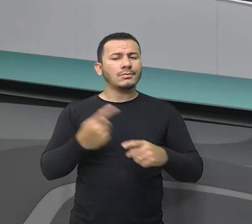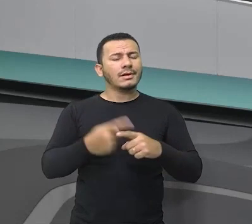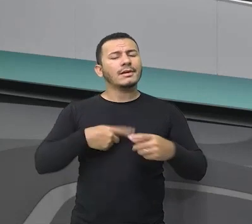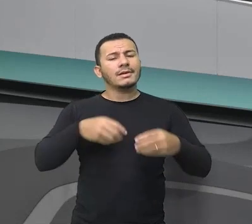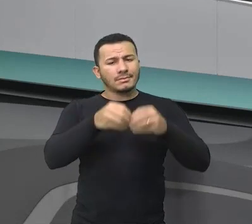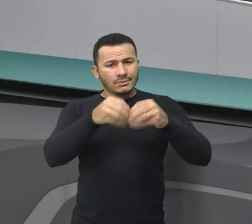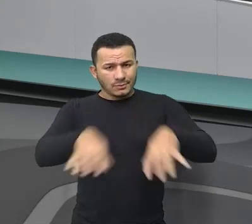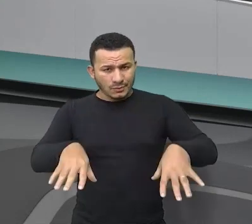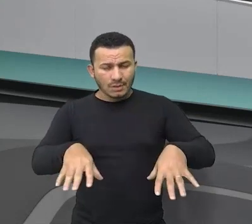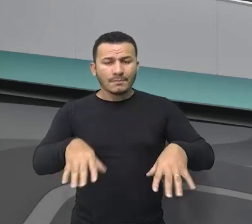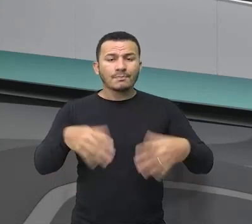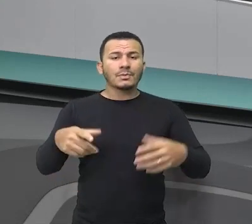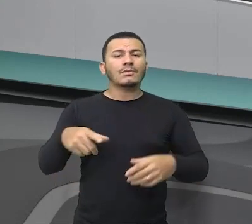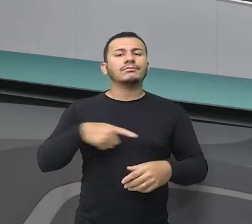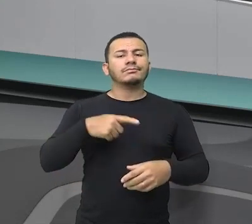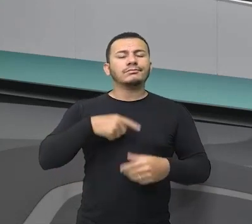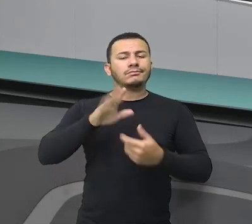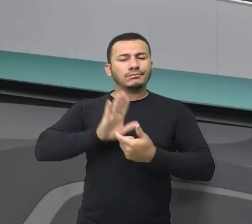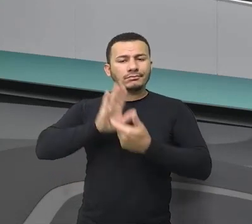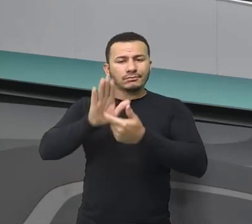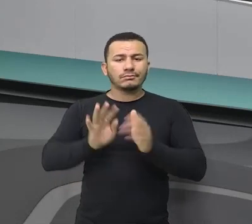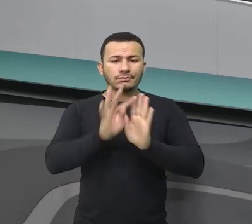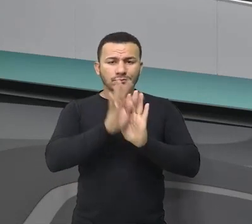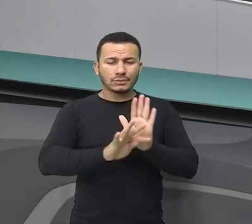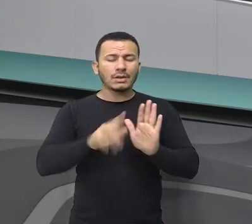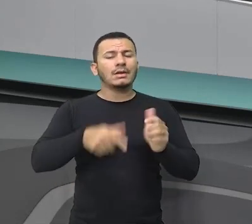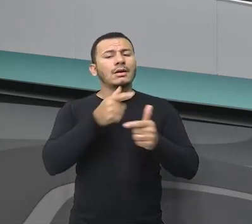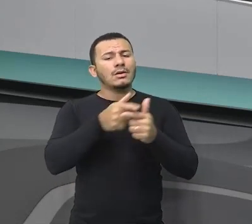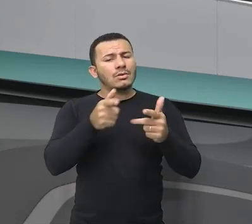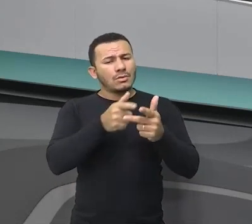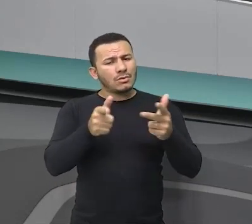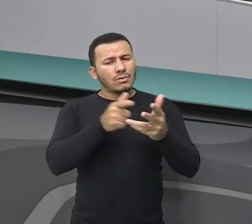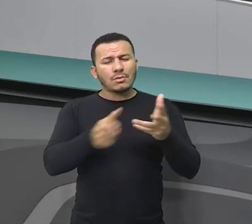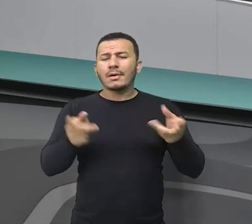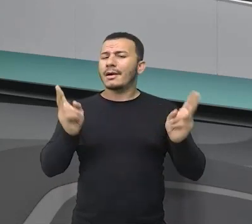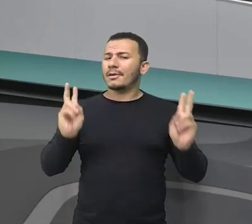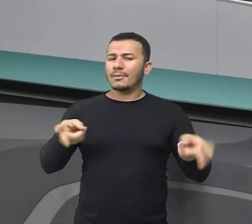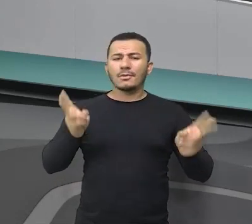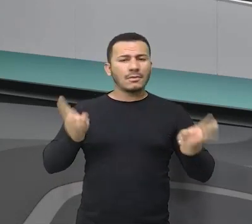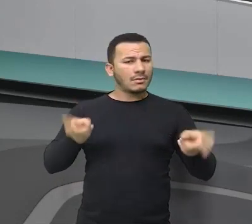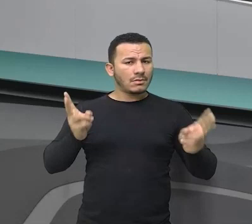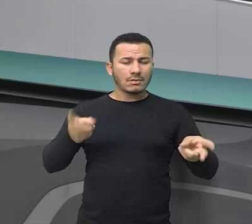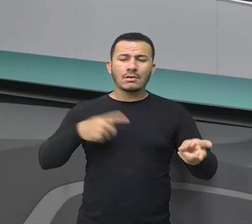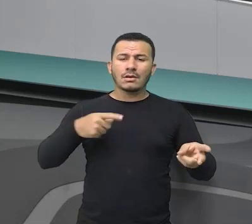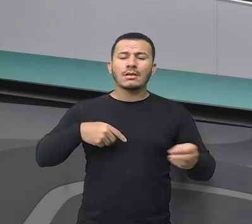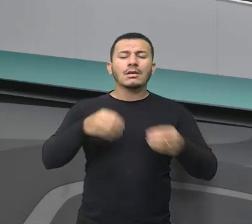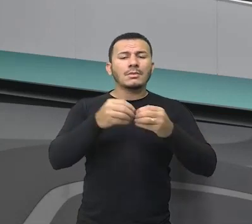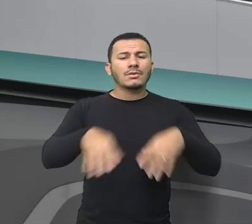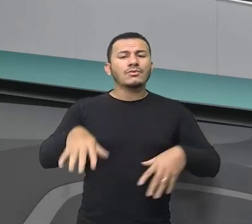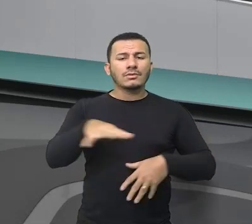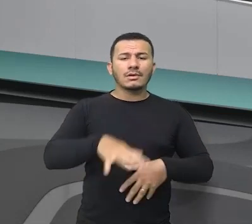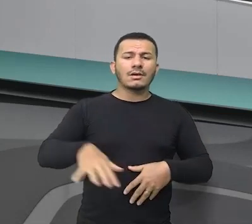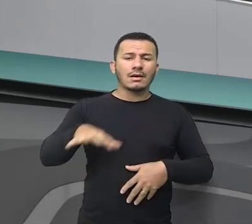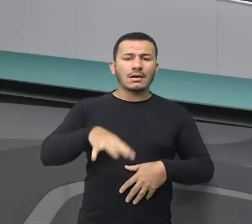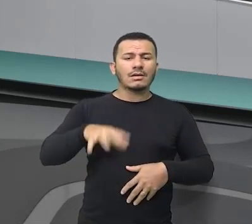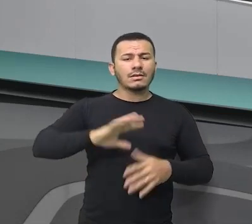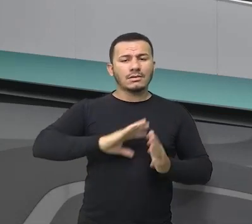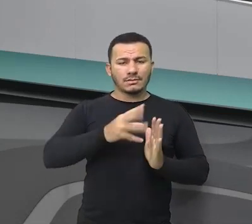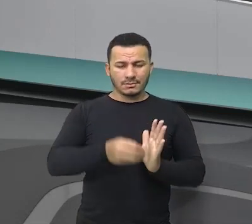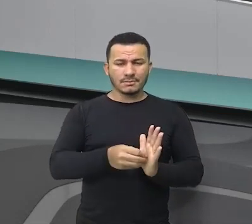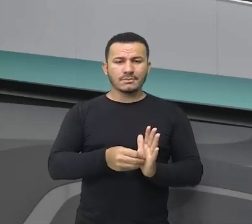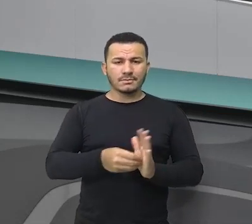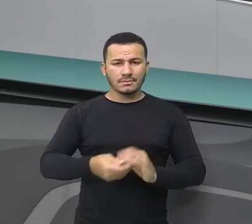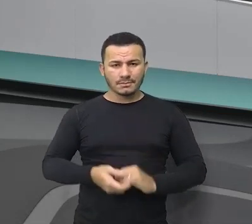esses aspectos de problemáticas que têm continuamente ameaçado a nossa região, a região